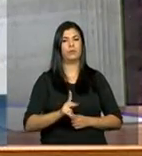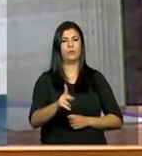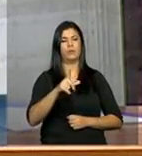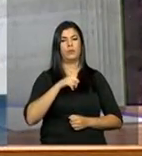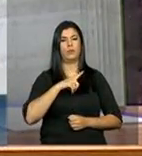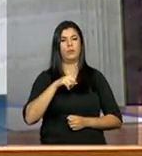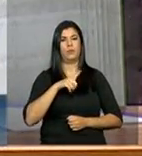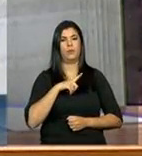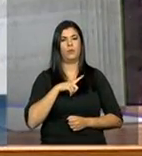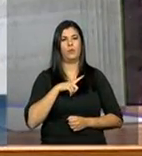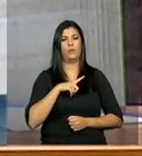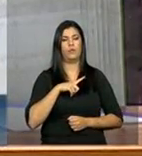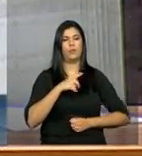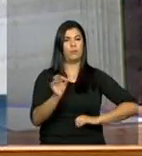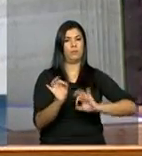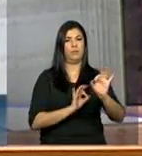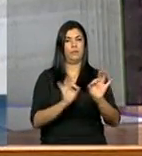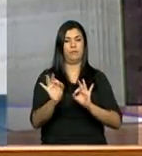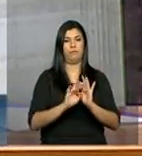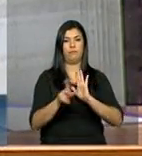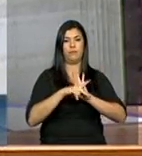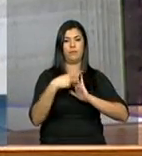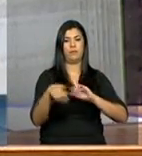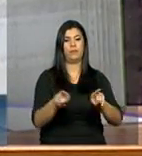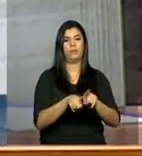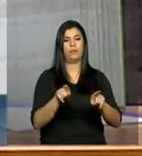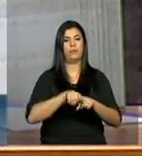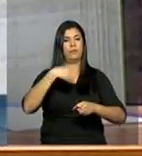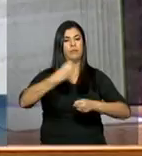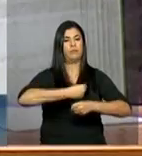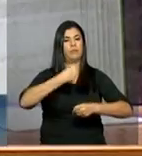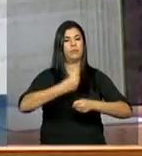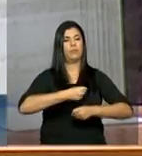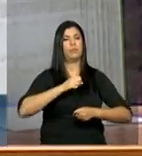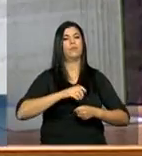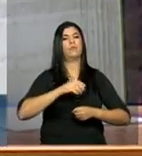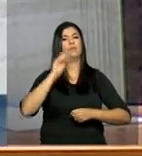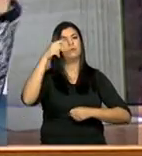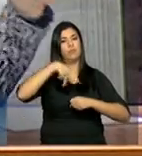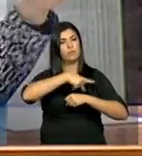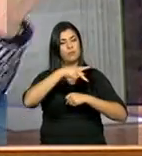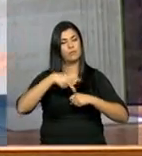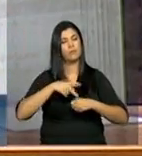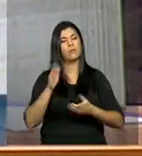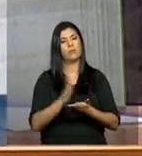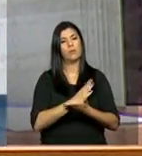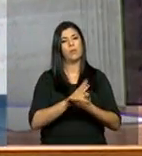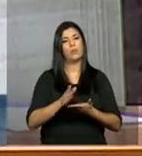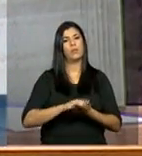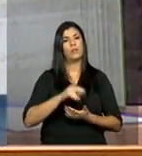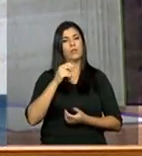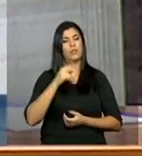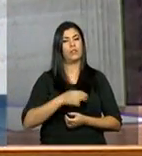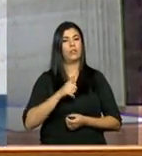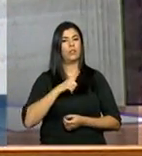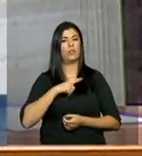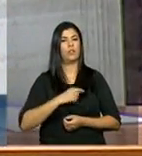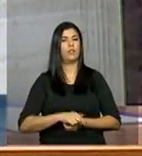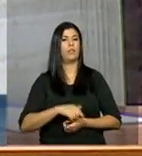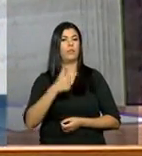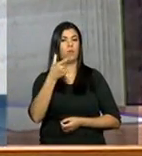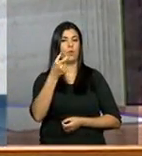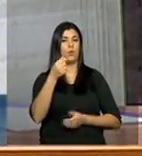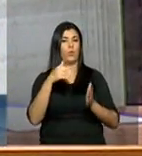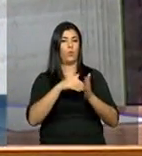com o planejamento e a execução de obras de infraestrutura no país que ficaram por 2 décadas